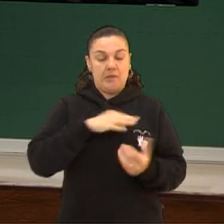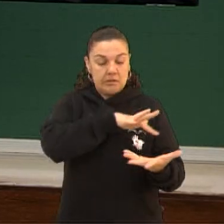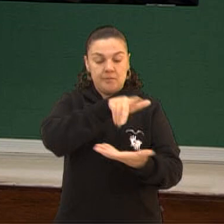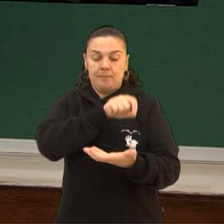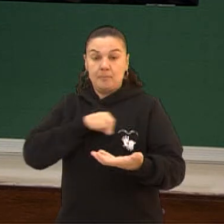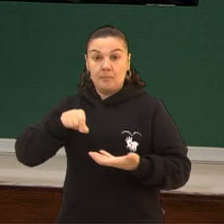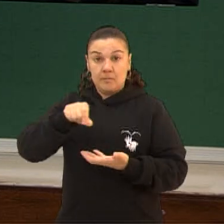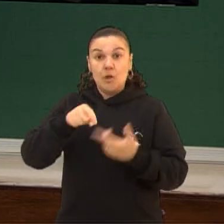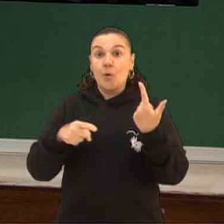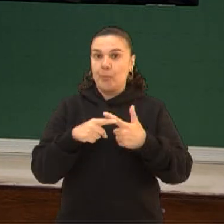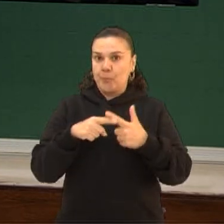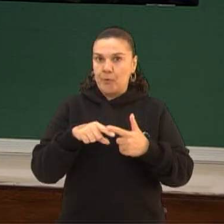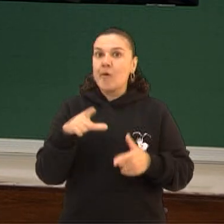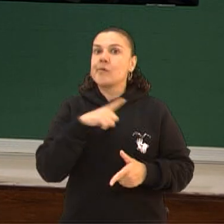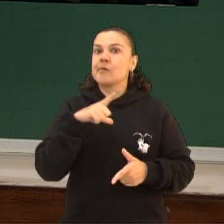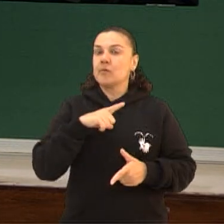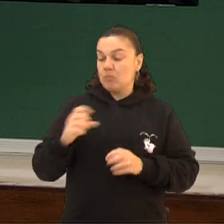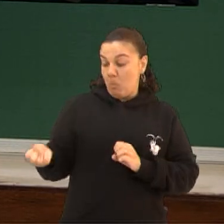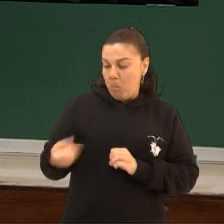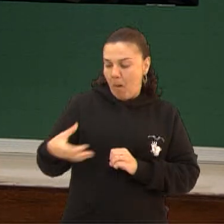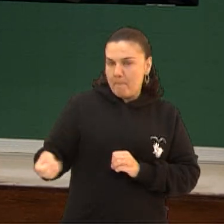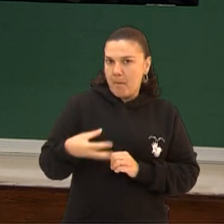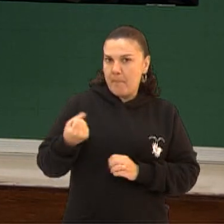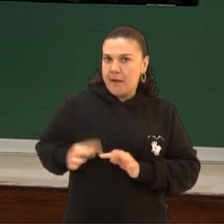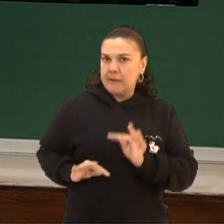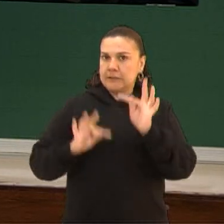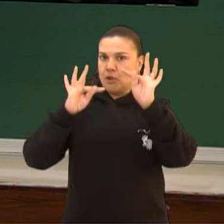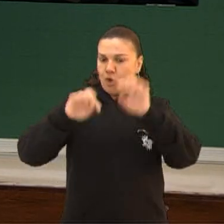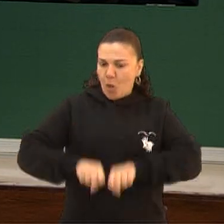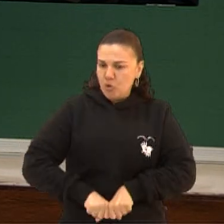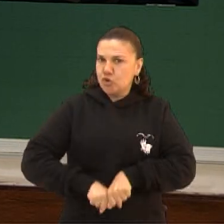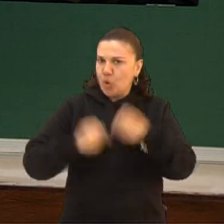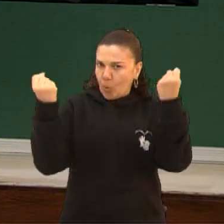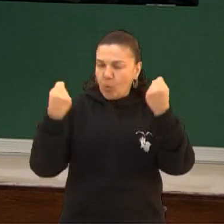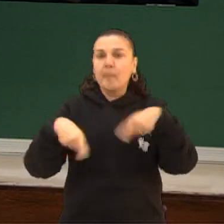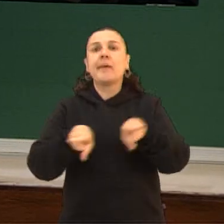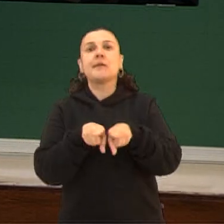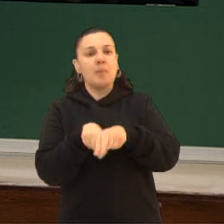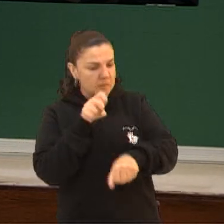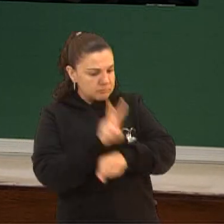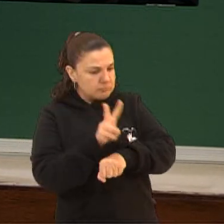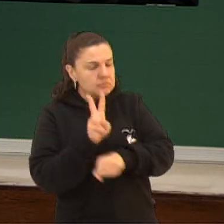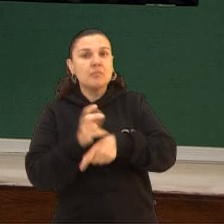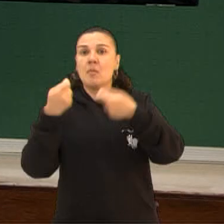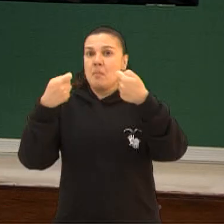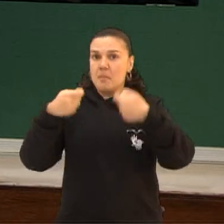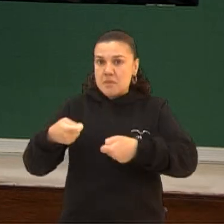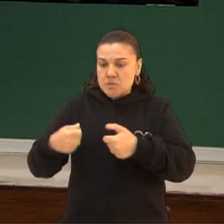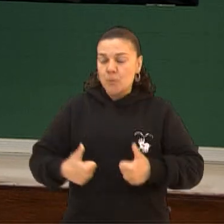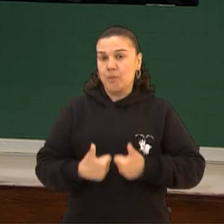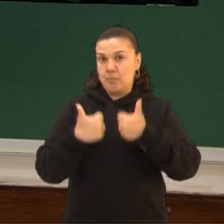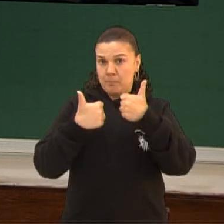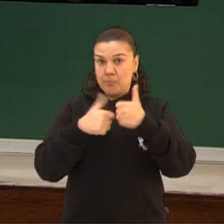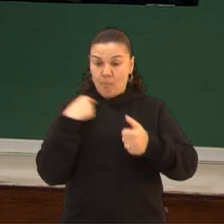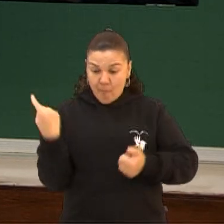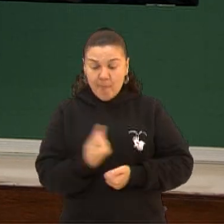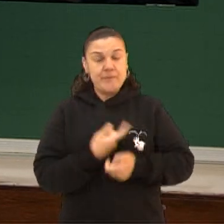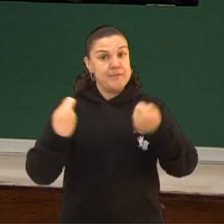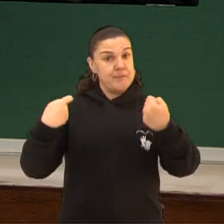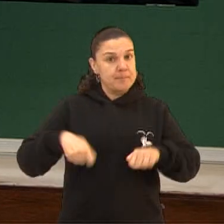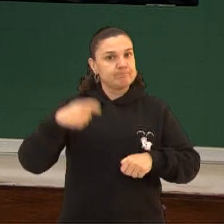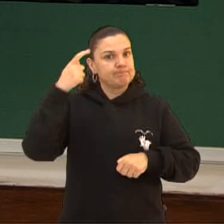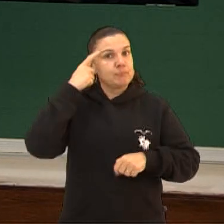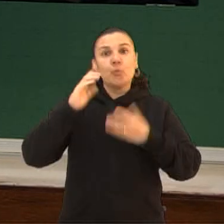alcançamos tecnologia para destruir o planeta, ou também para preservar esse planeta, para conservar aquilo que é bom. E a gente precisa ver o que a gente